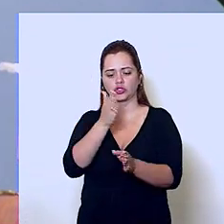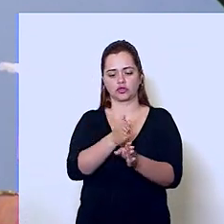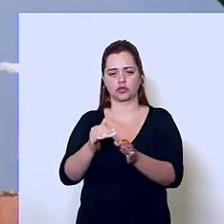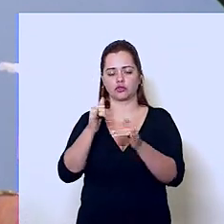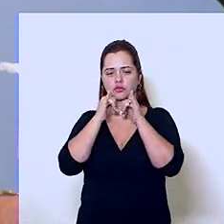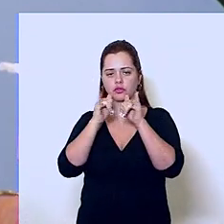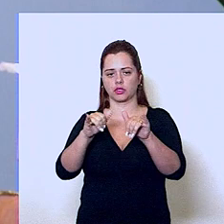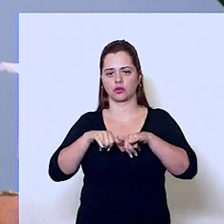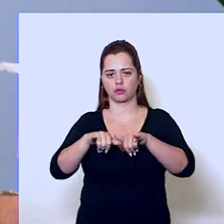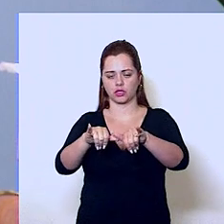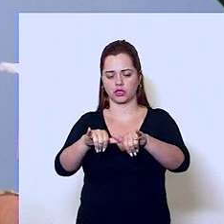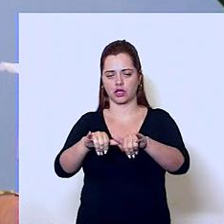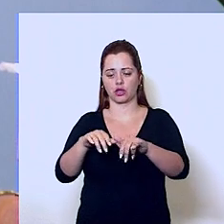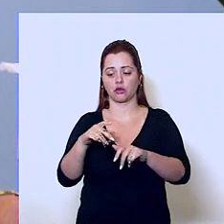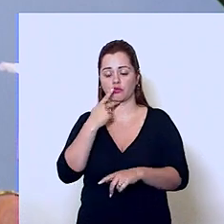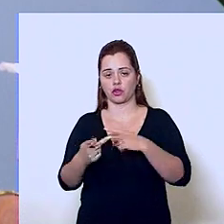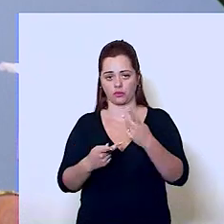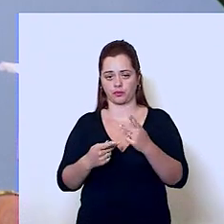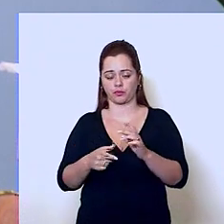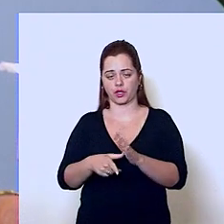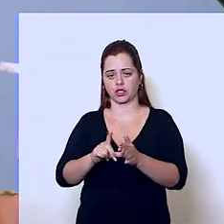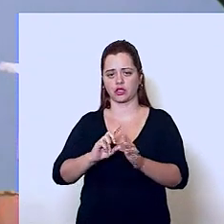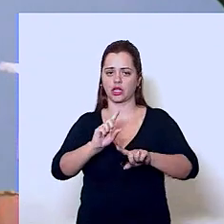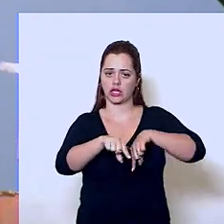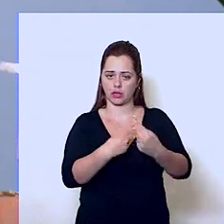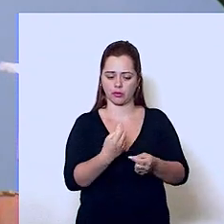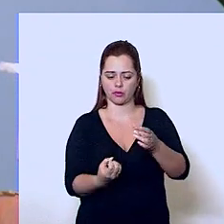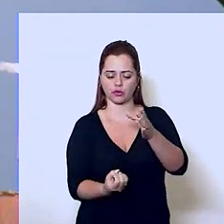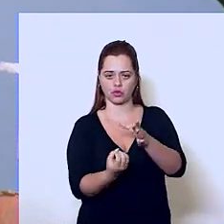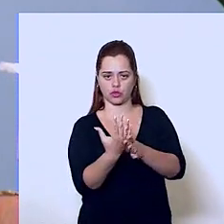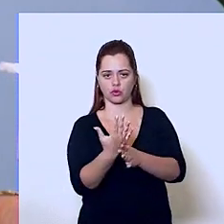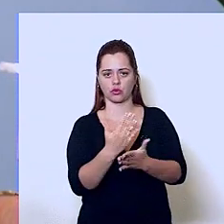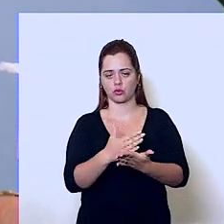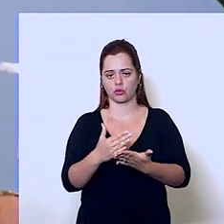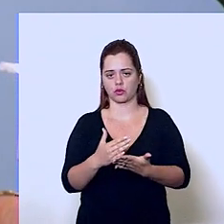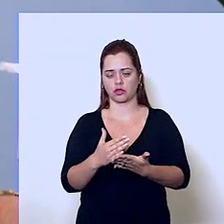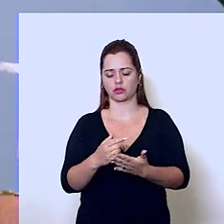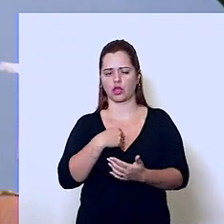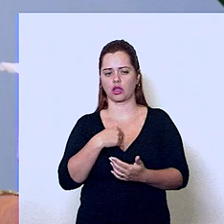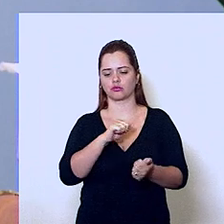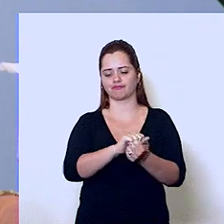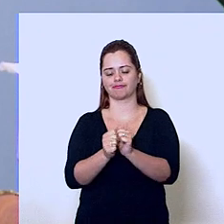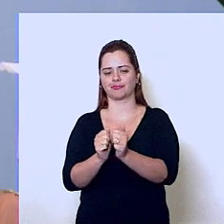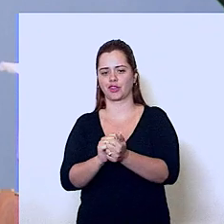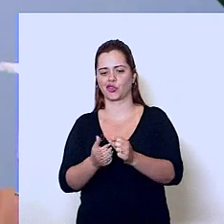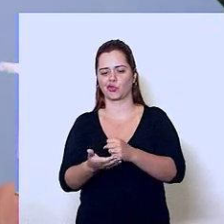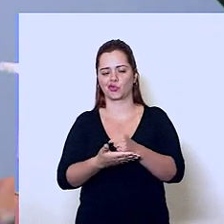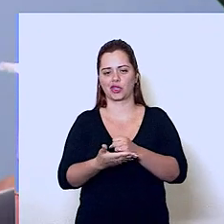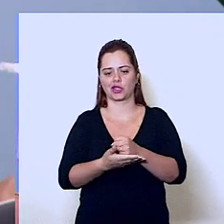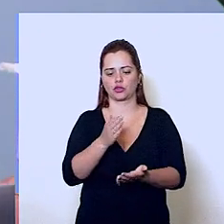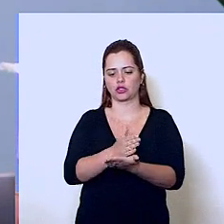citou, e depois, quando foi criada, digamos, eu sou sócia fundadora da Divisão de Operações